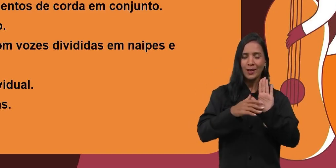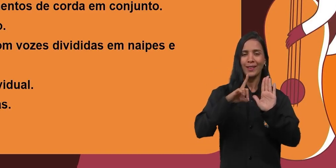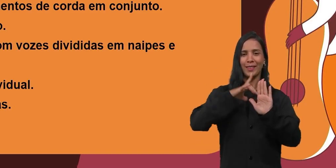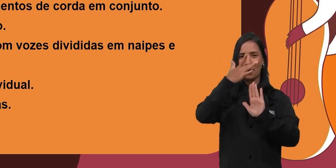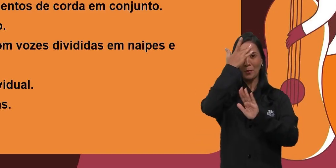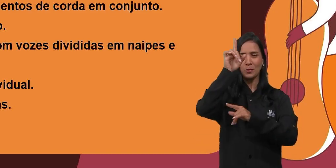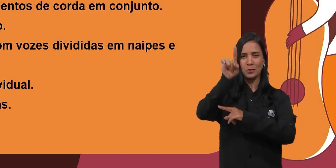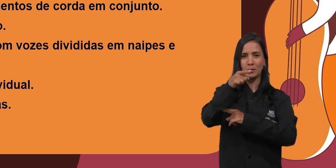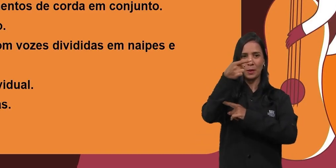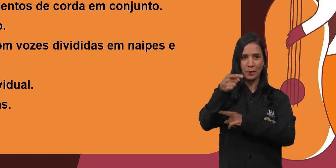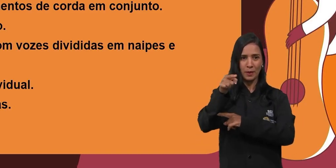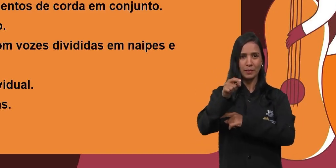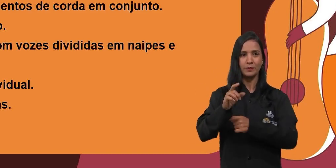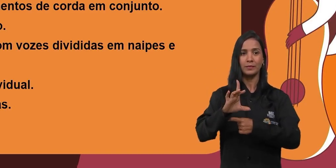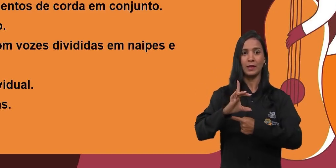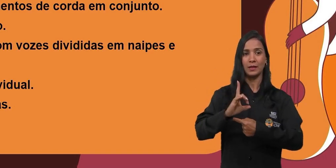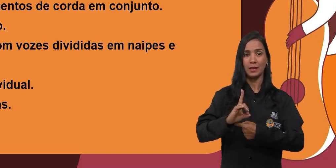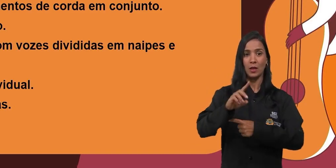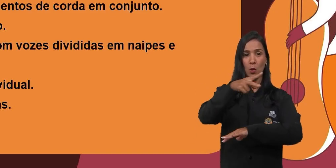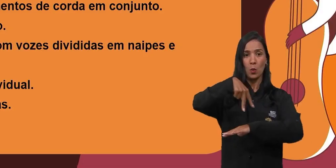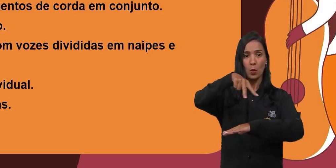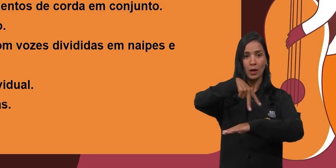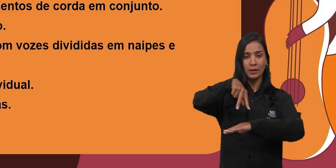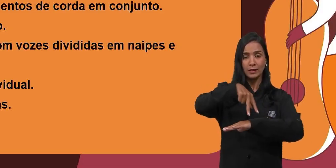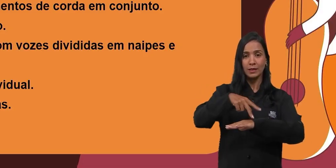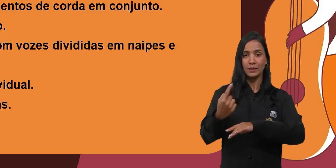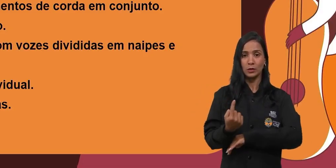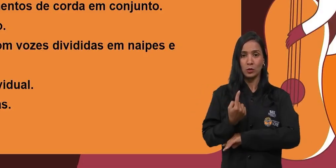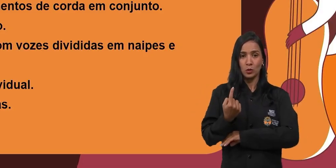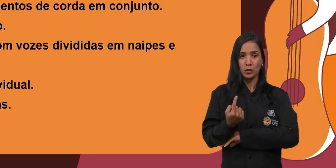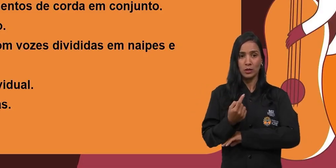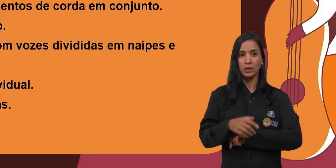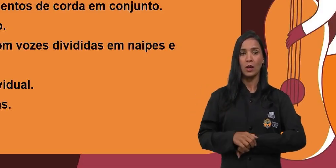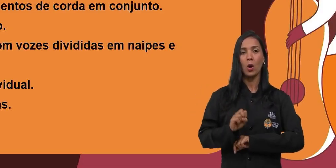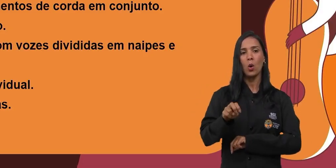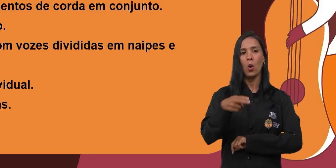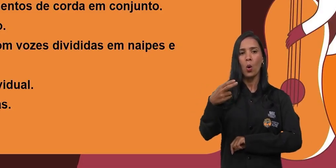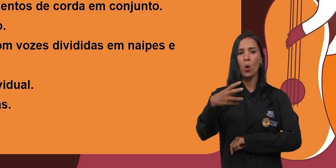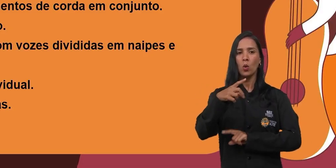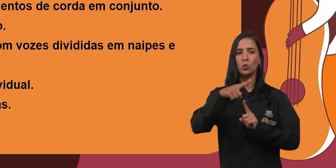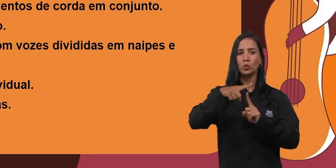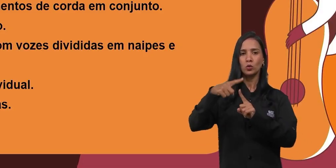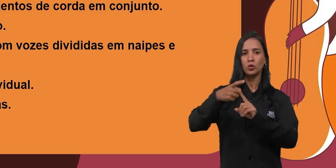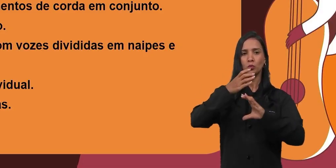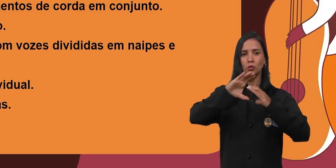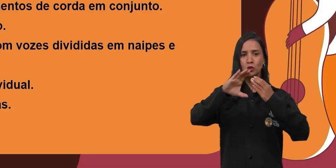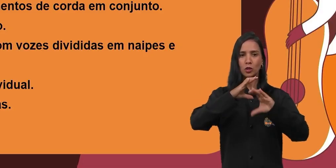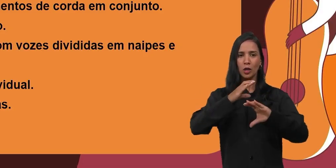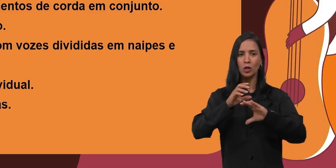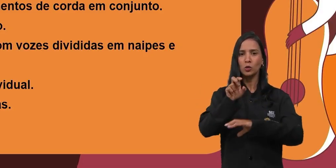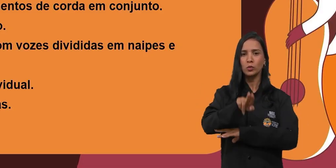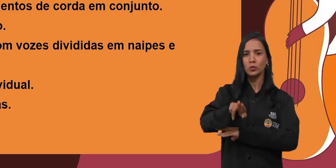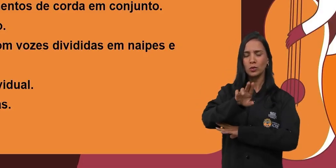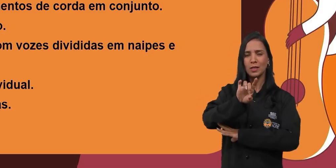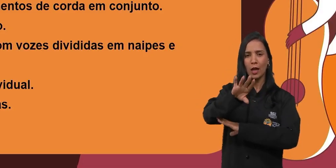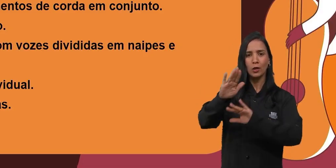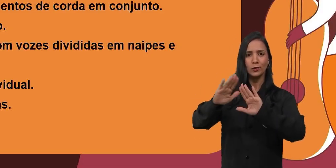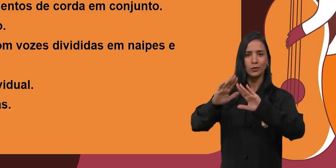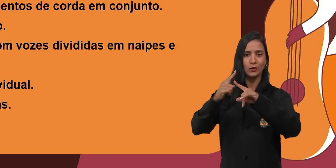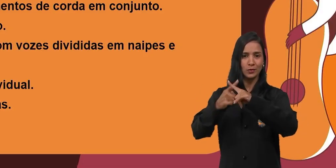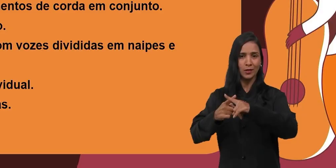dança acompanhada por canto individual. E letra E, um tipo de canto usado apenas em igrejas. Então, a gente viu aí que as